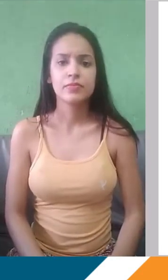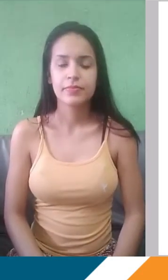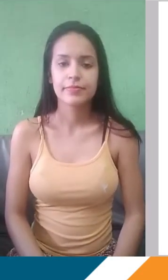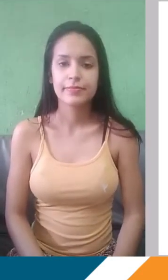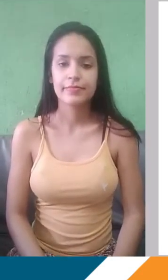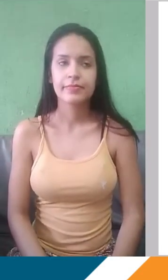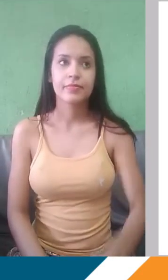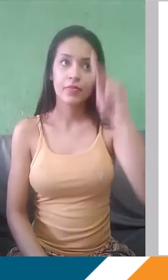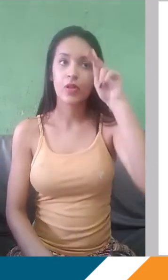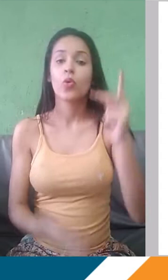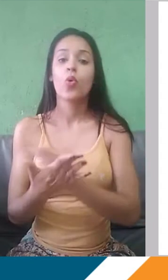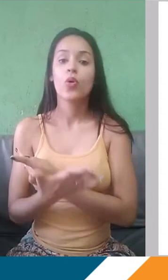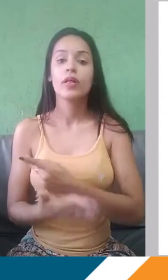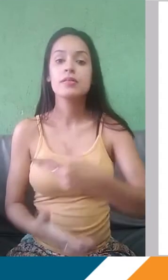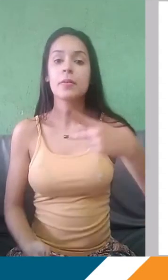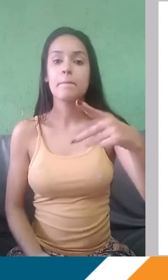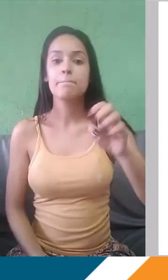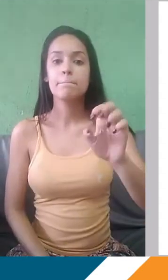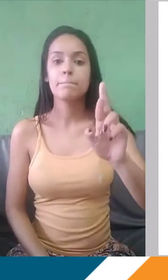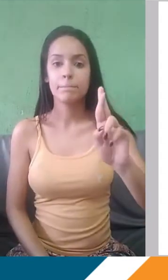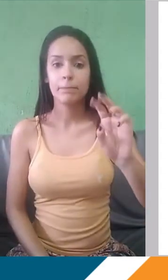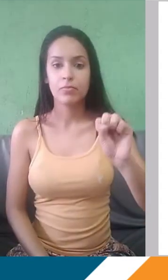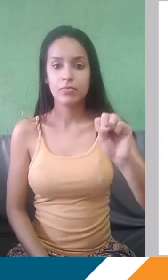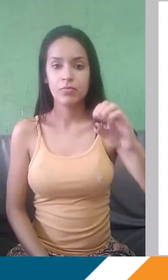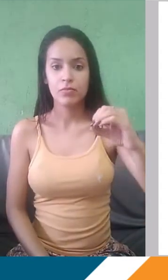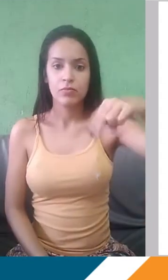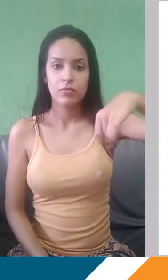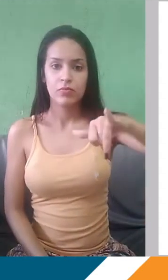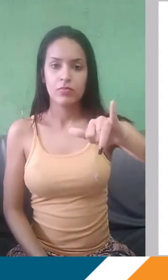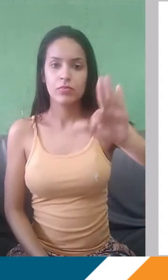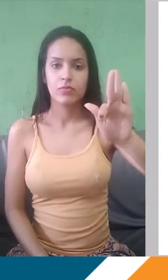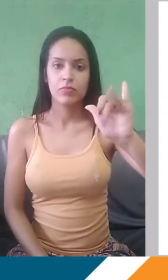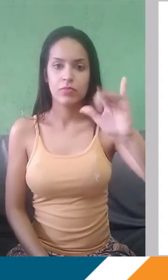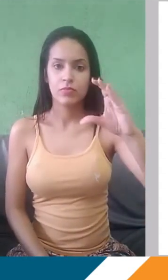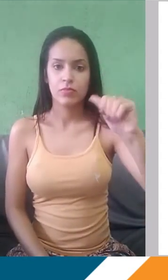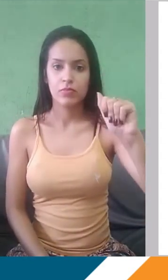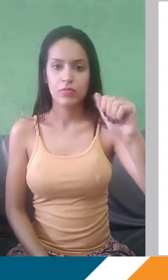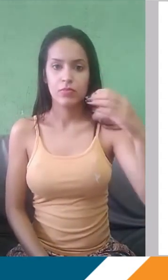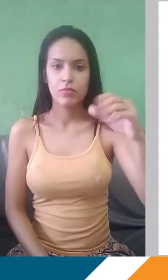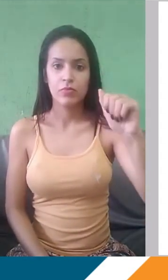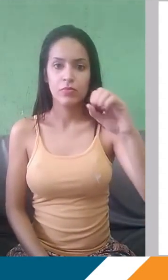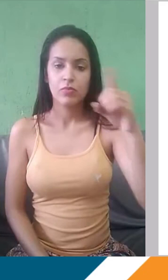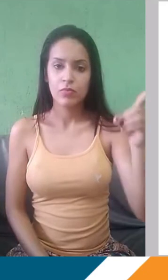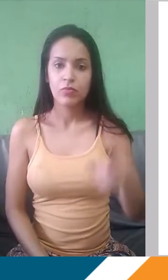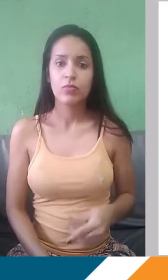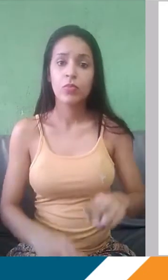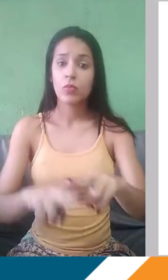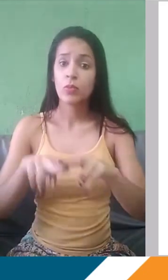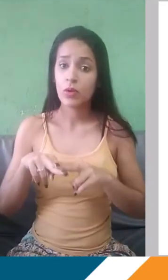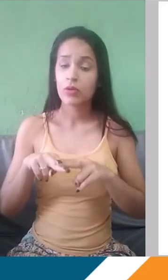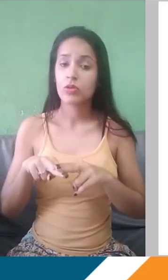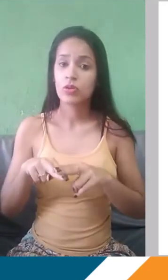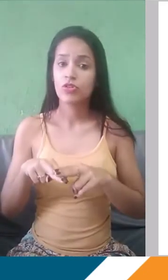de prosopopeia, uma vez que se atribui uma propriedade humana a um